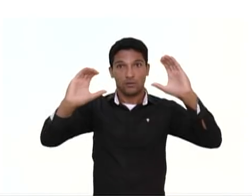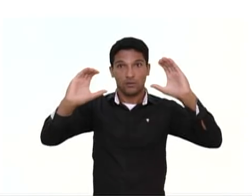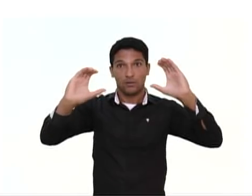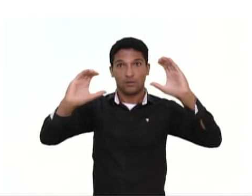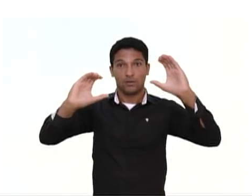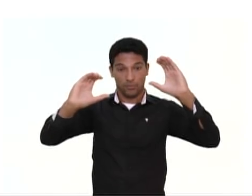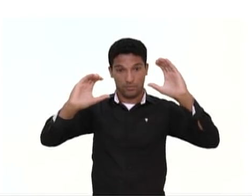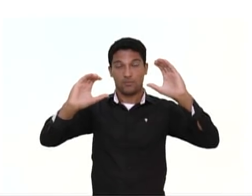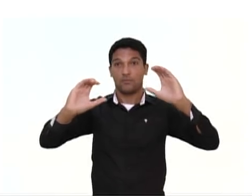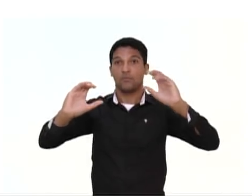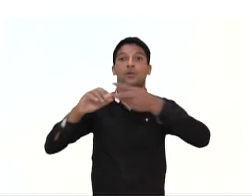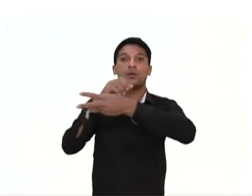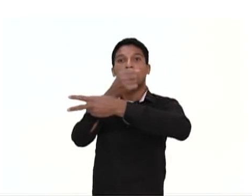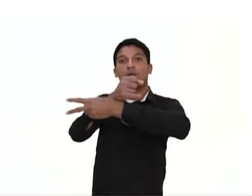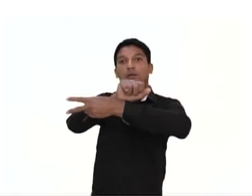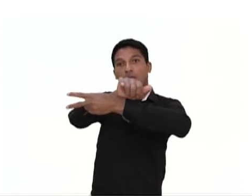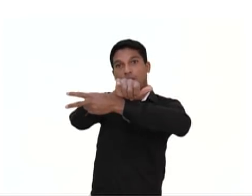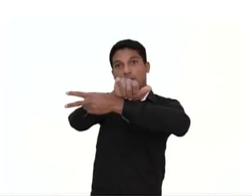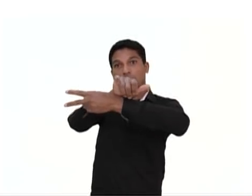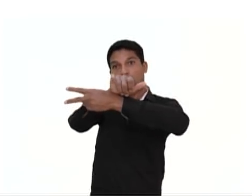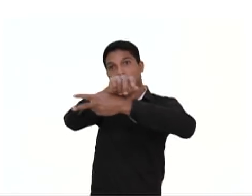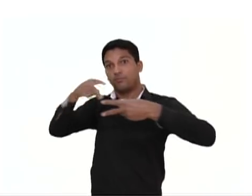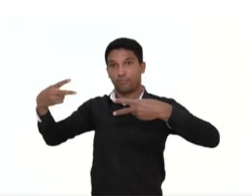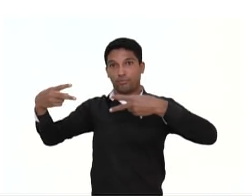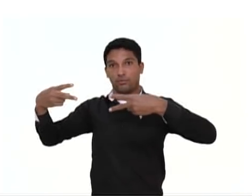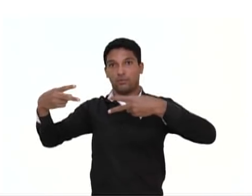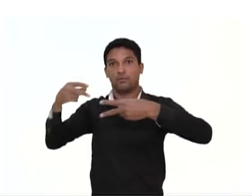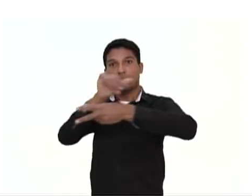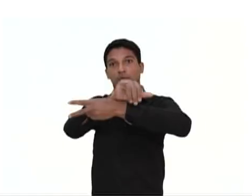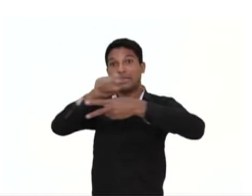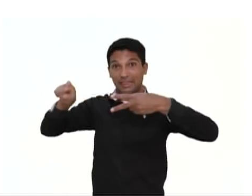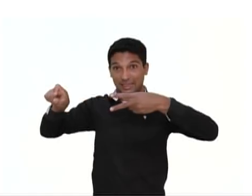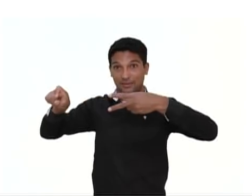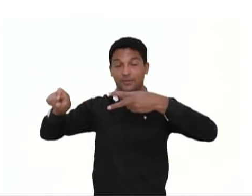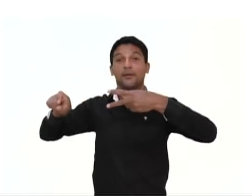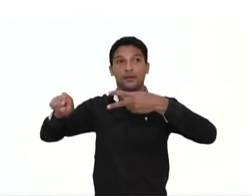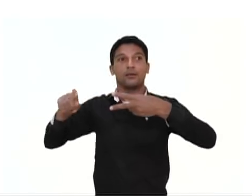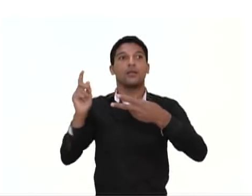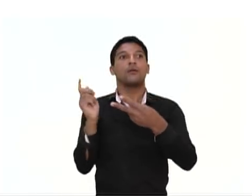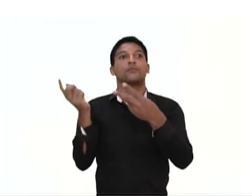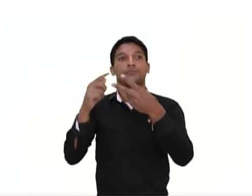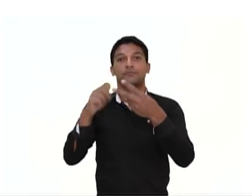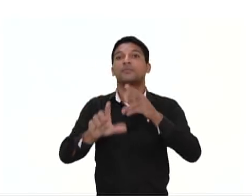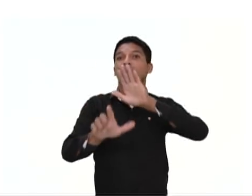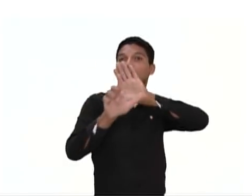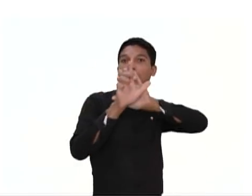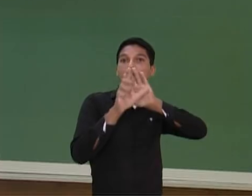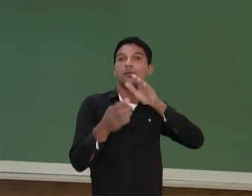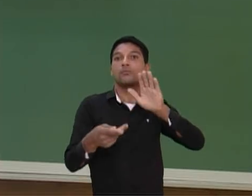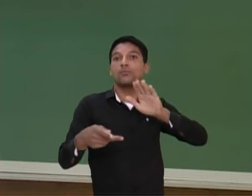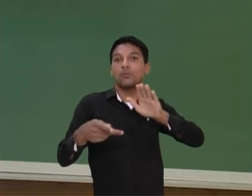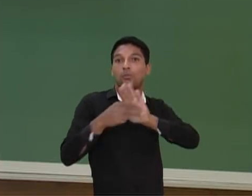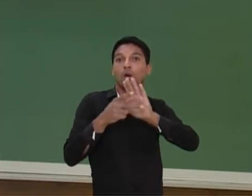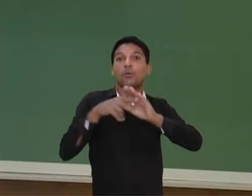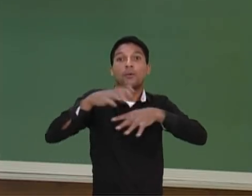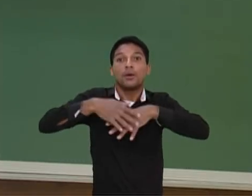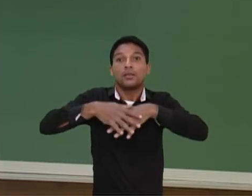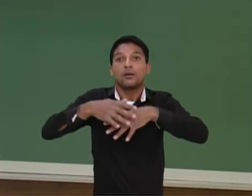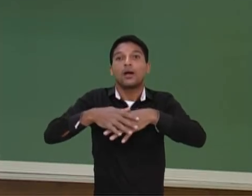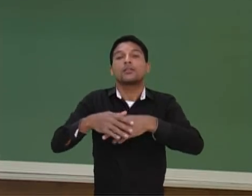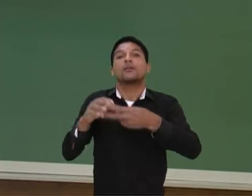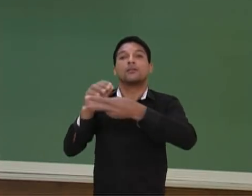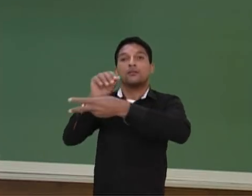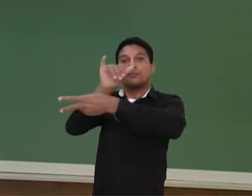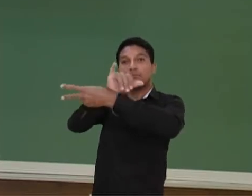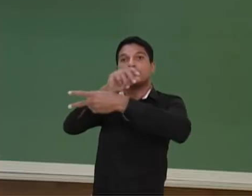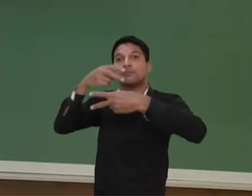função quadrática, gráfico da função quadrática, sentido da concavidade da parábola, interseção com